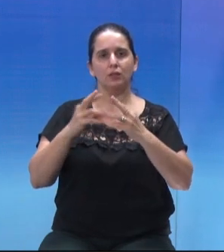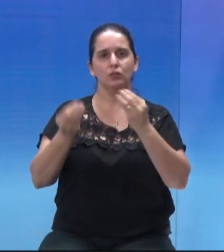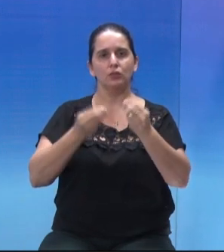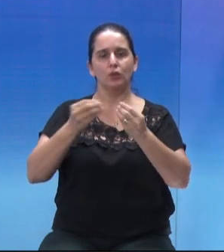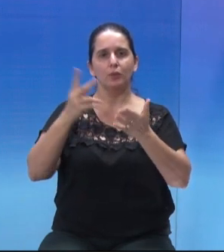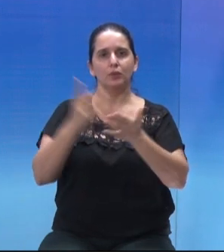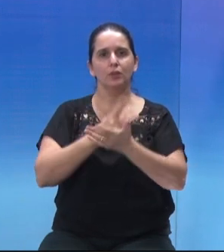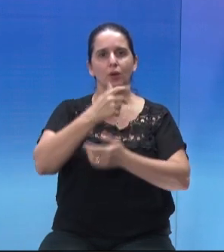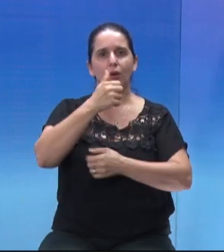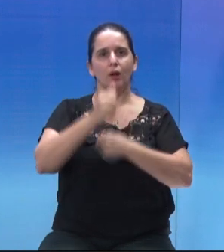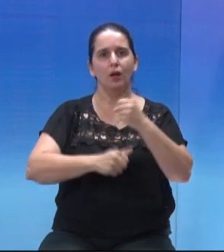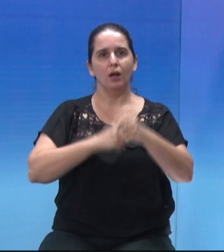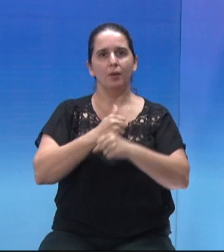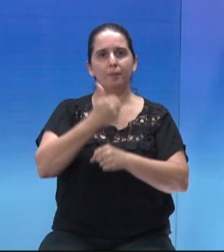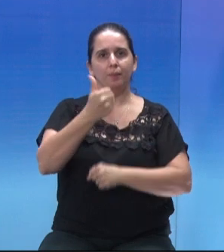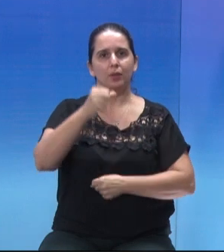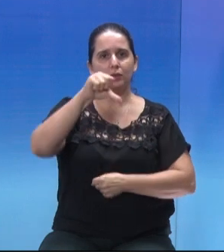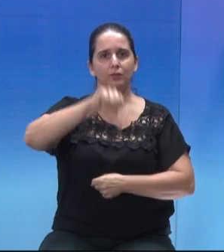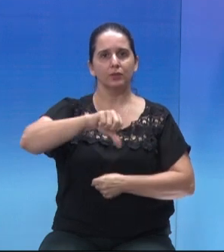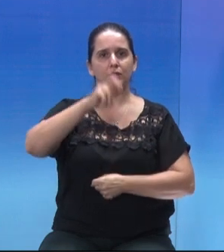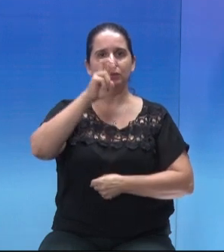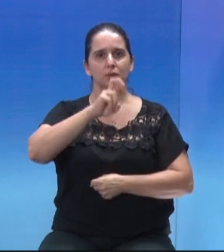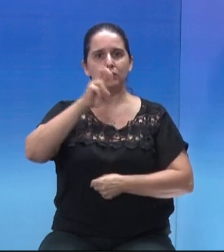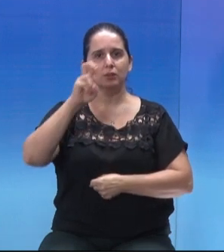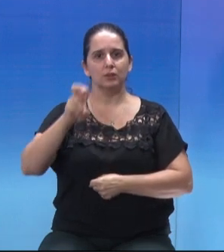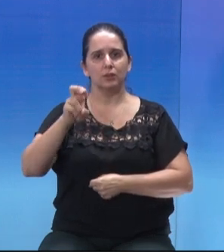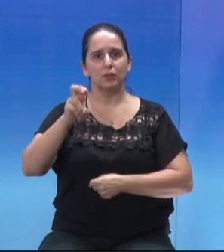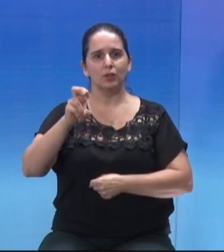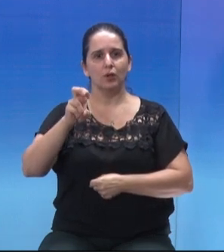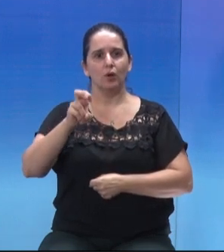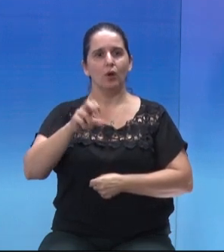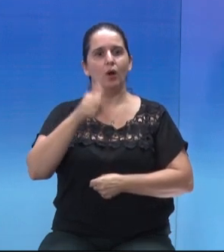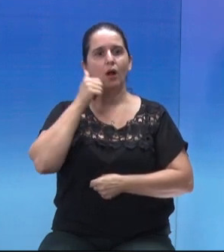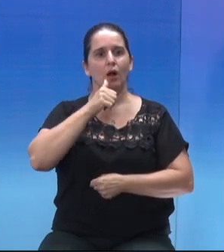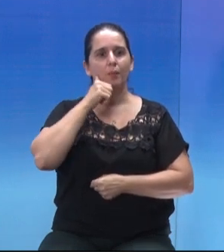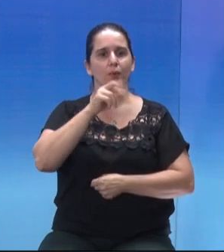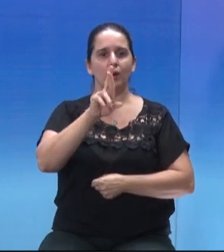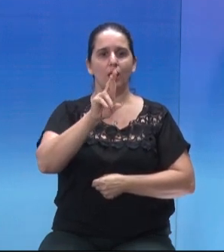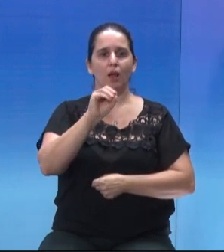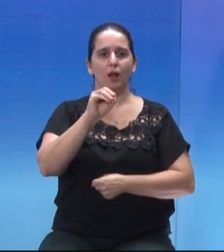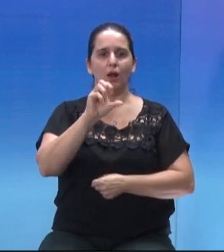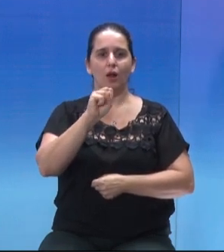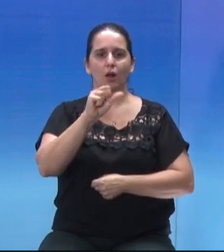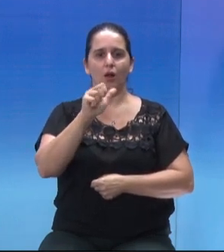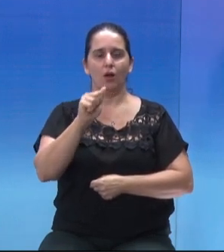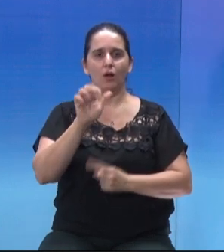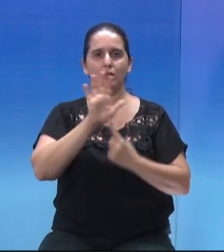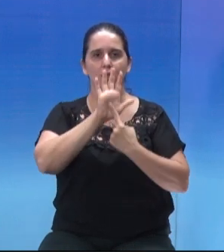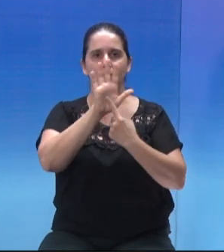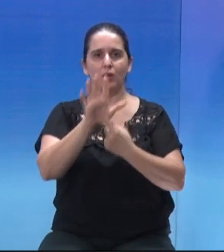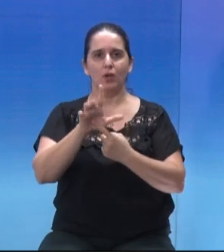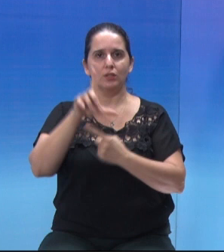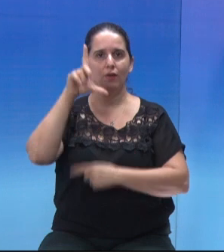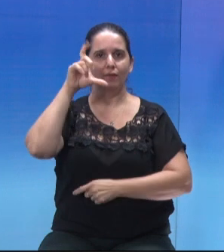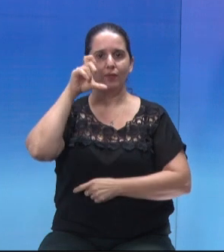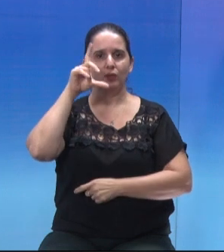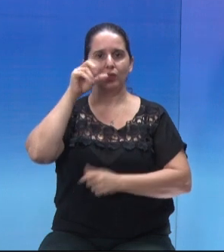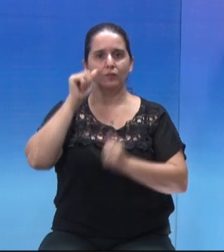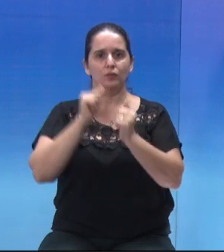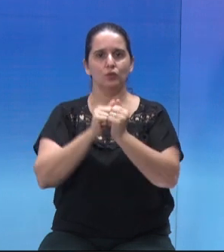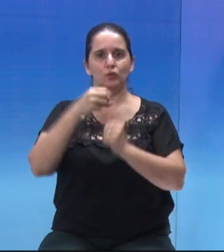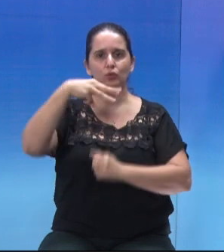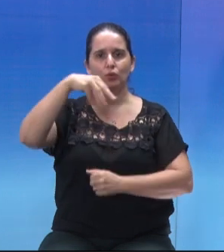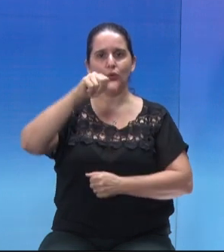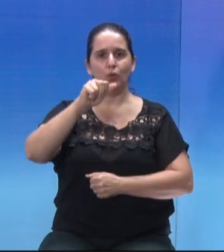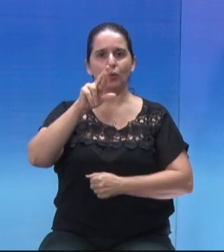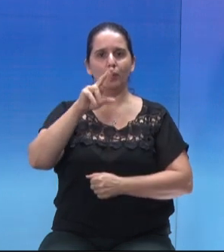em 1955 por Rosa Parks, né, apresentada em fotografia ao lado de Martin Luther